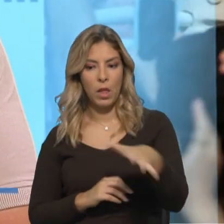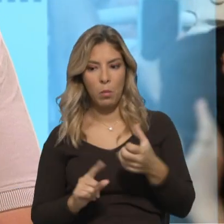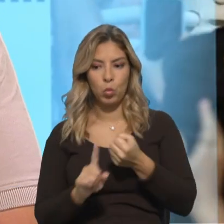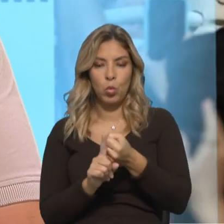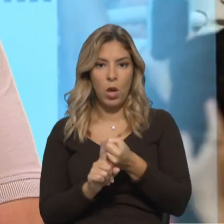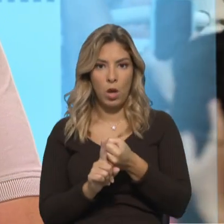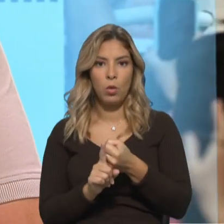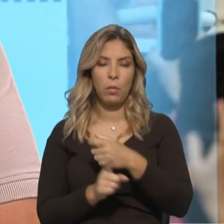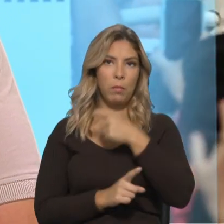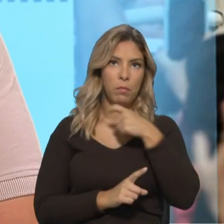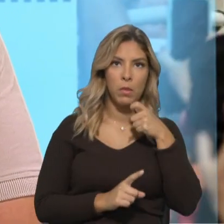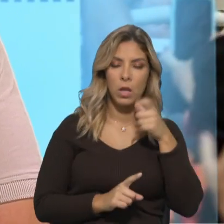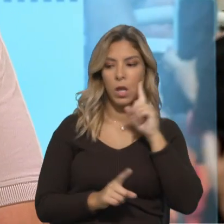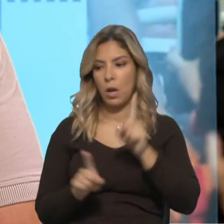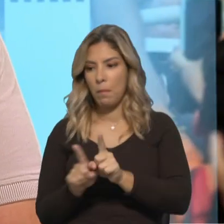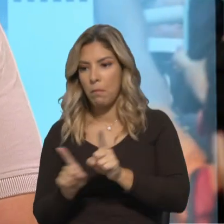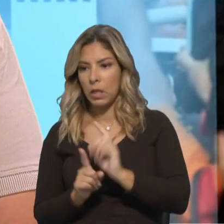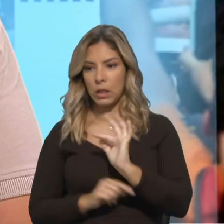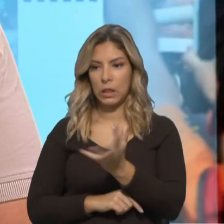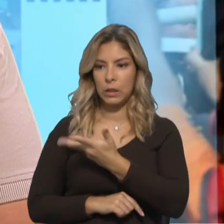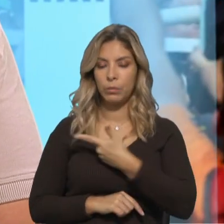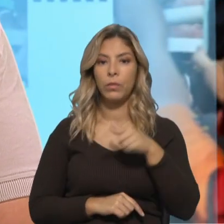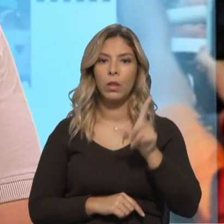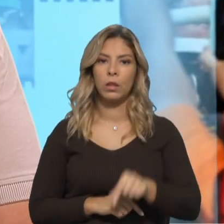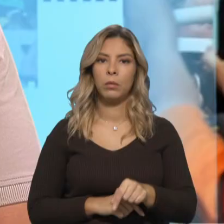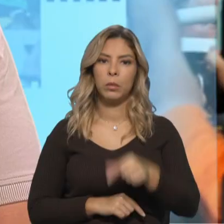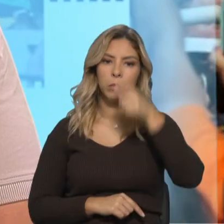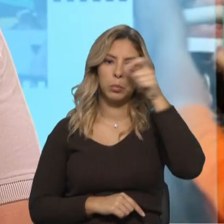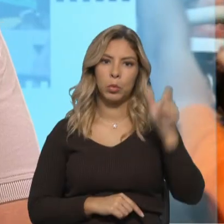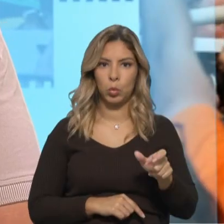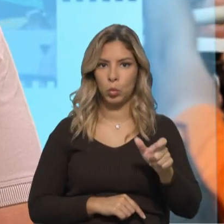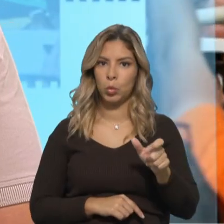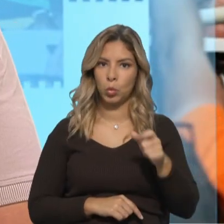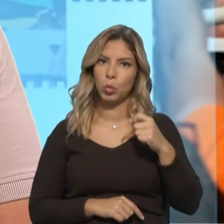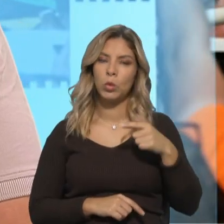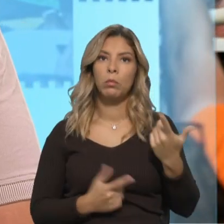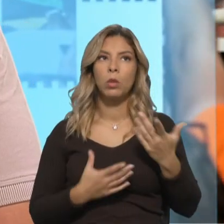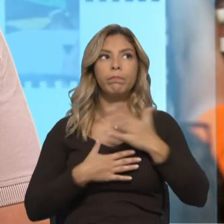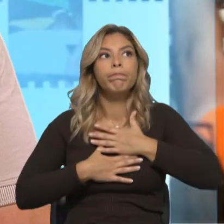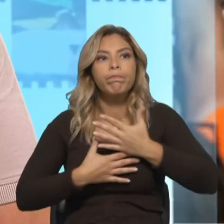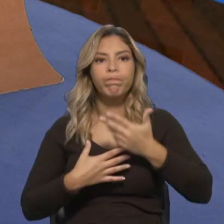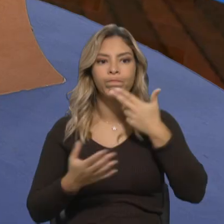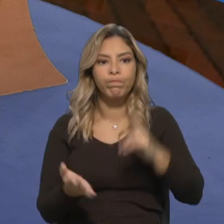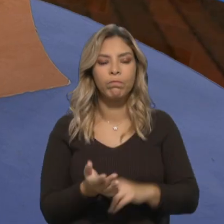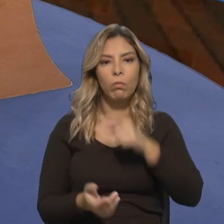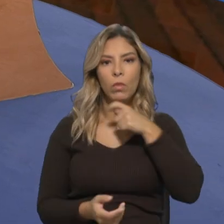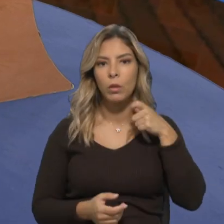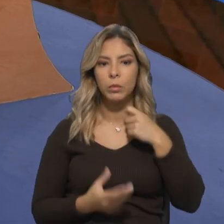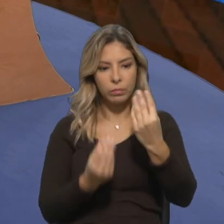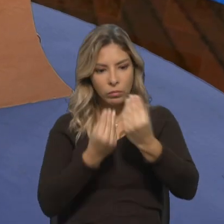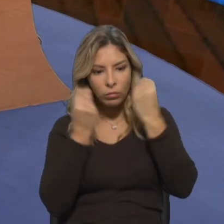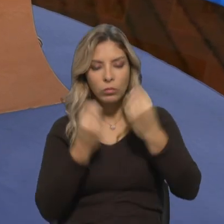como os padres, como as irmãs e também os leigos, que apesar de não termos esta vocação sacerdotal ou